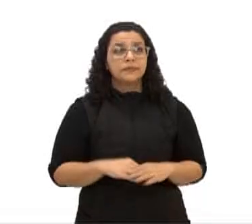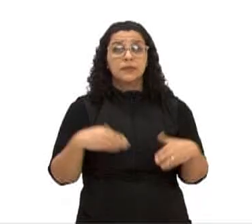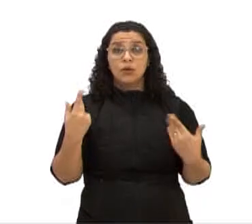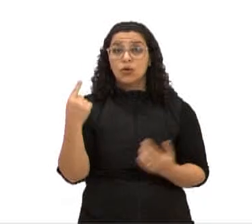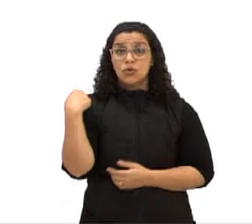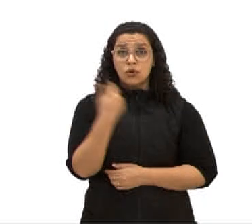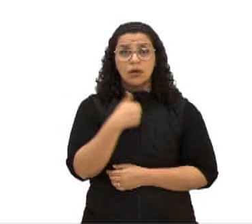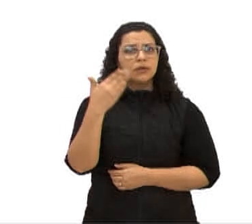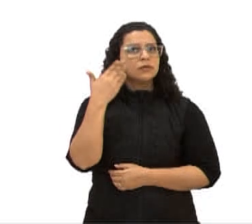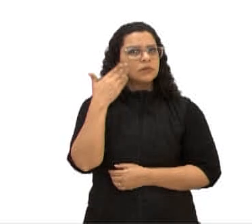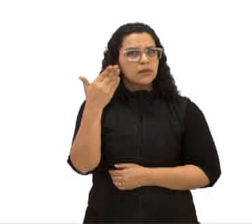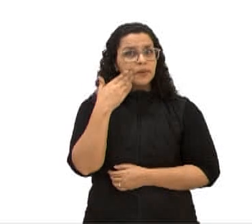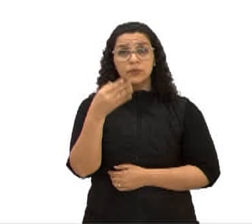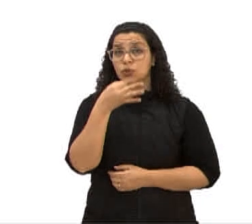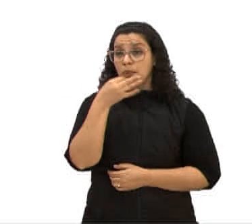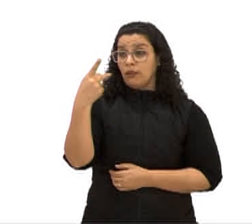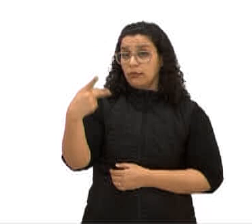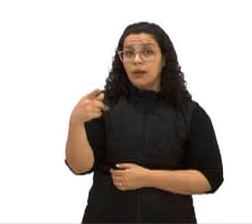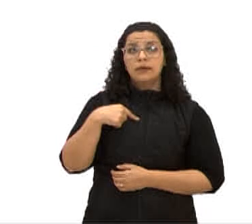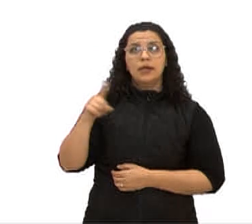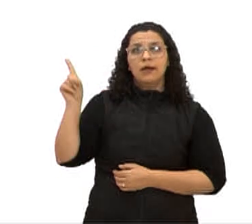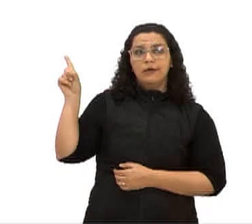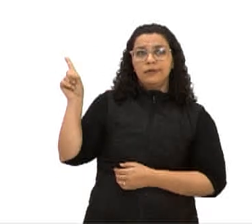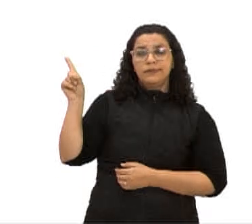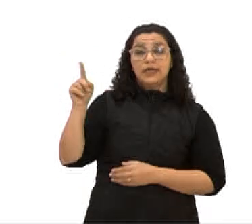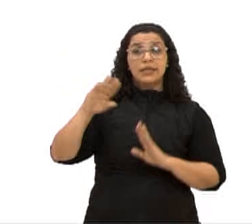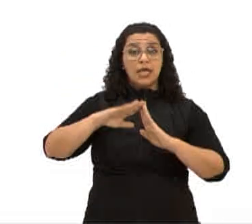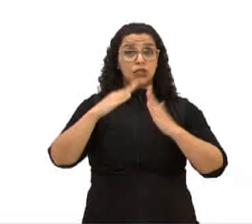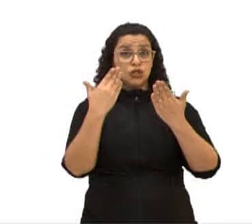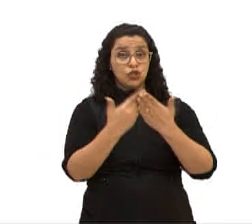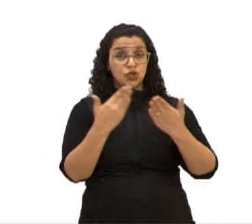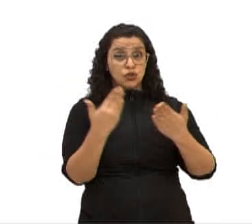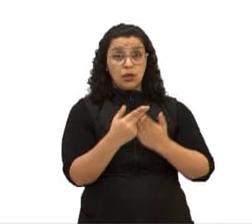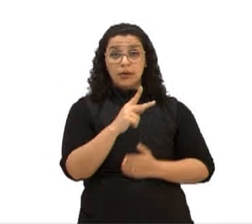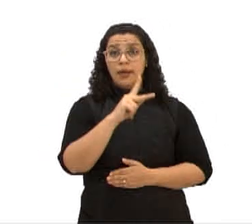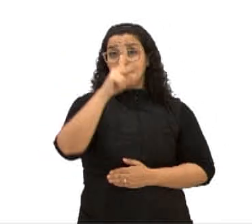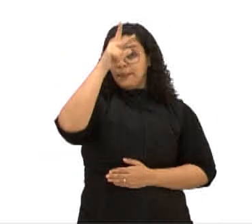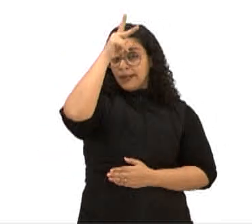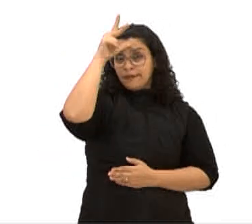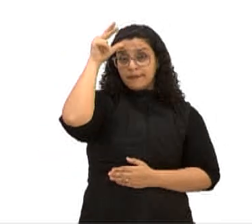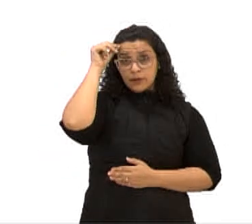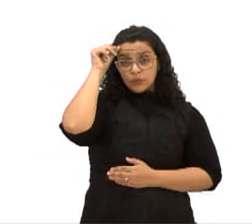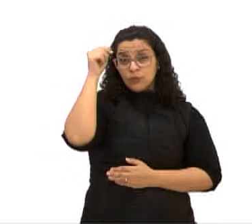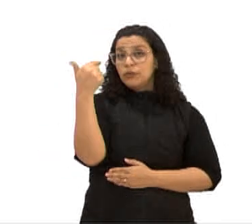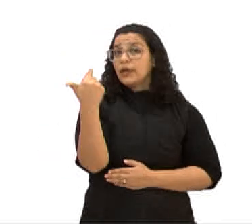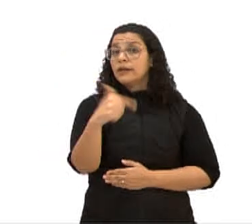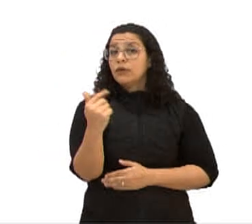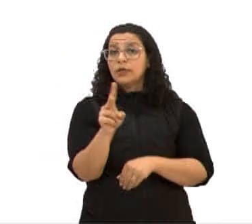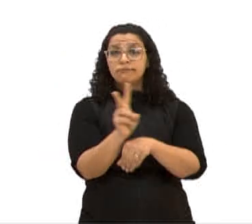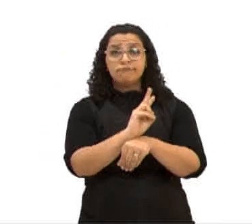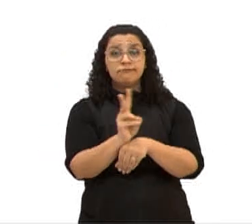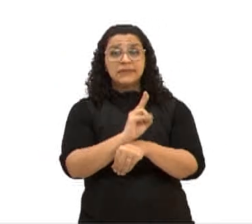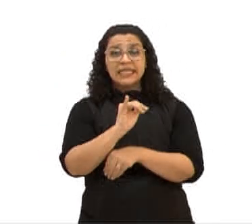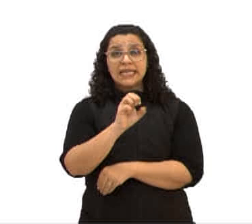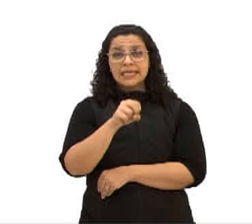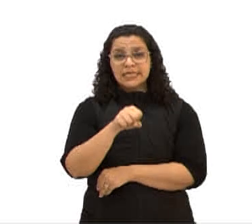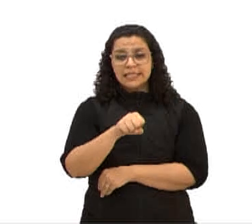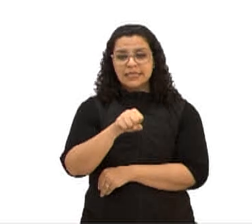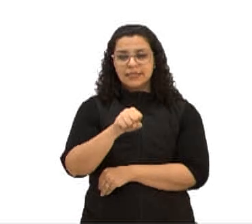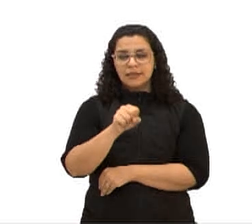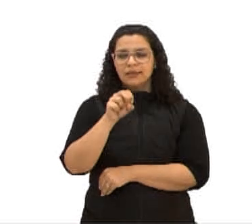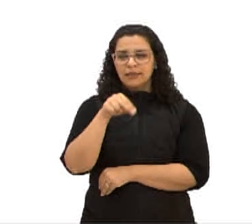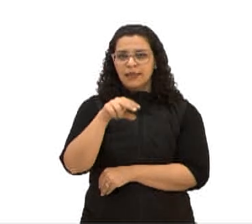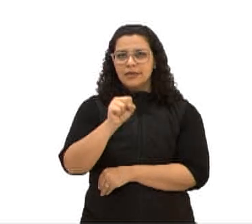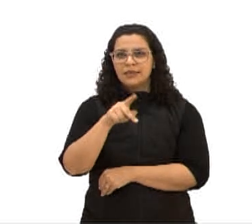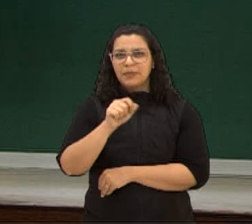nós sabemos que os argumentos dela estão aqui. Nas escolas públicas da prefeitura, não temos inspetores e são poucos os